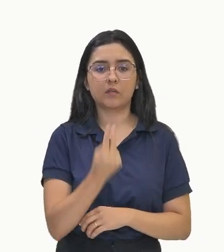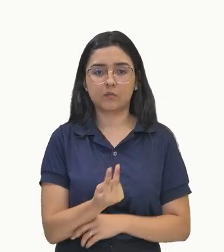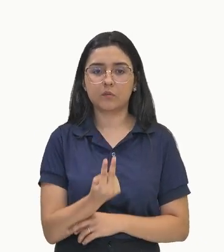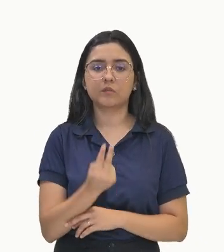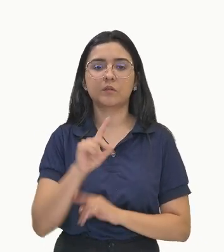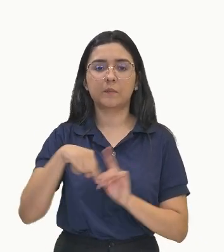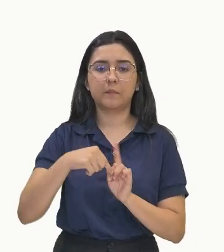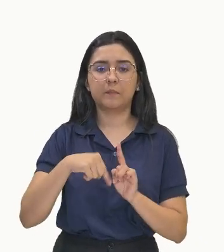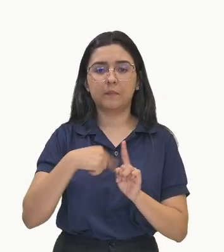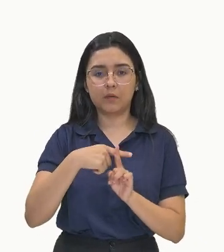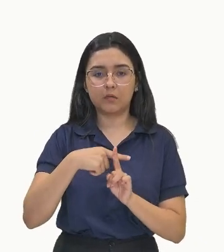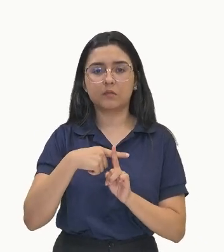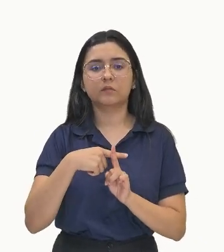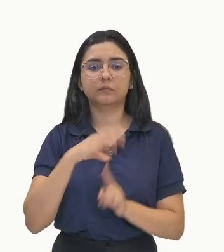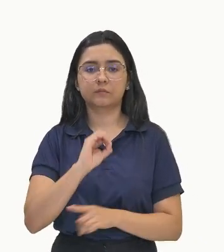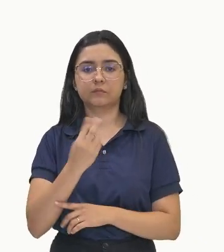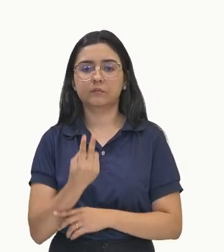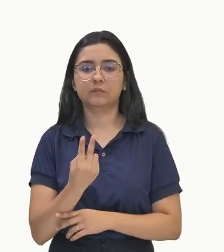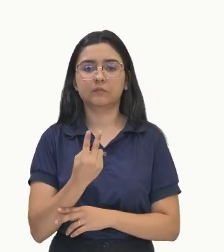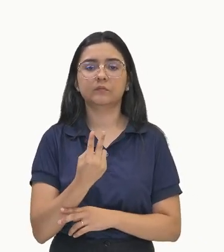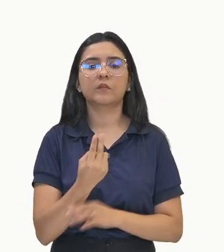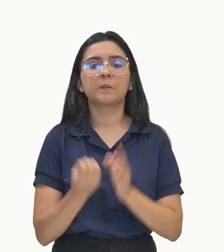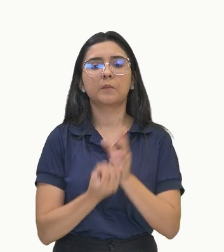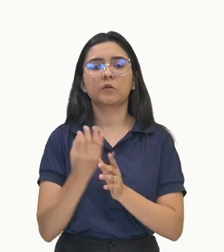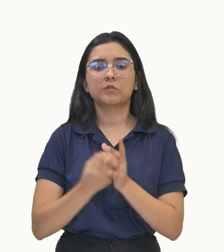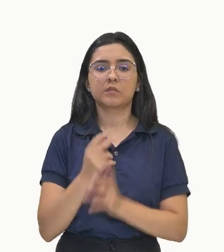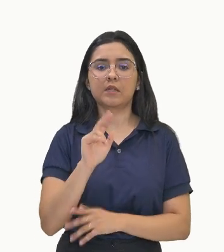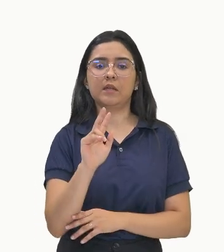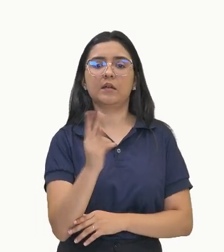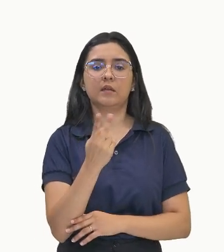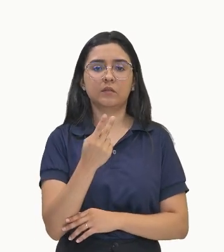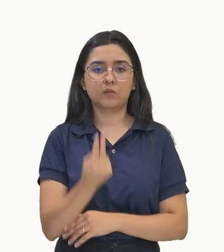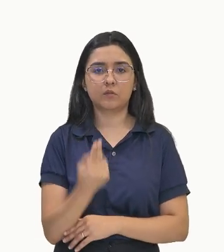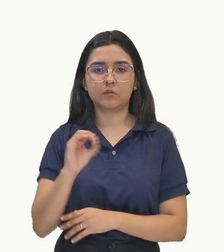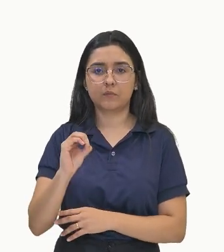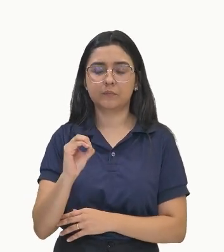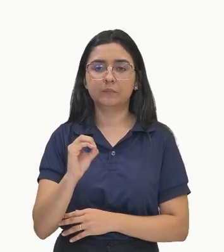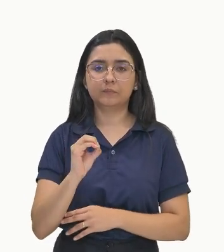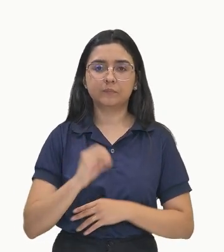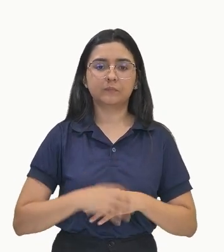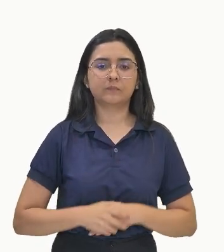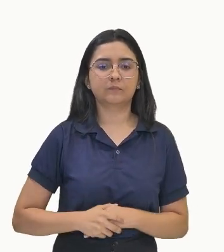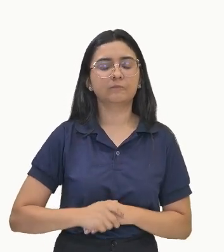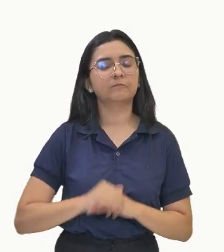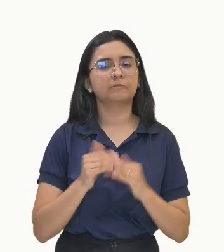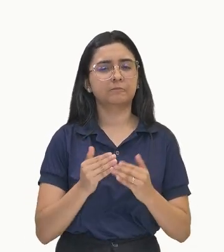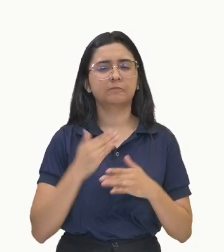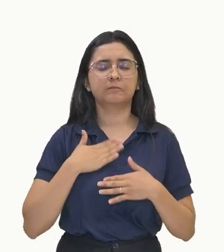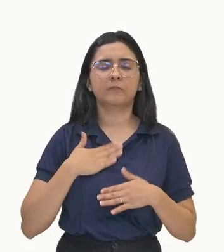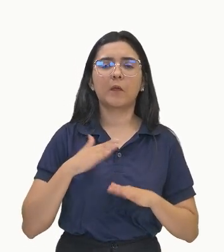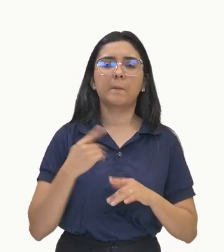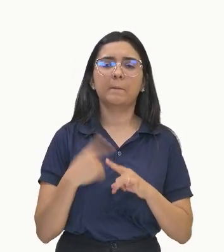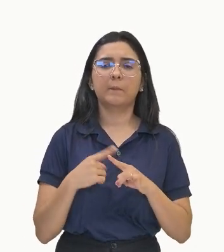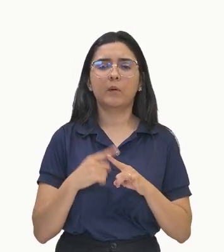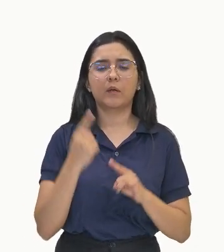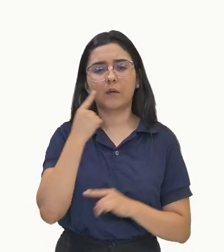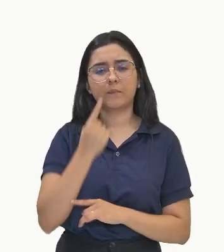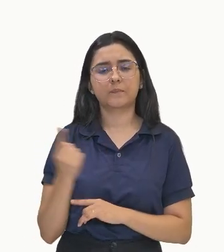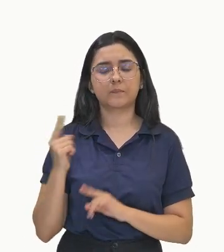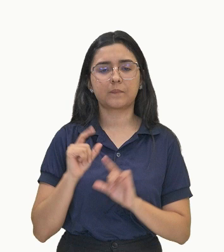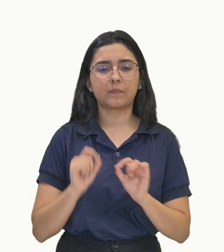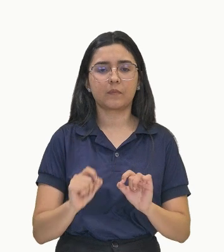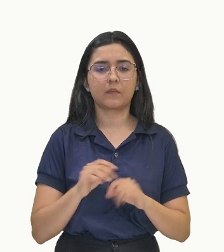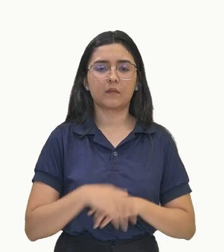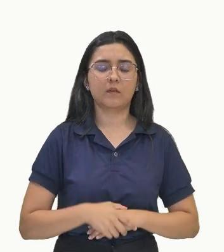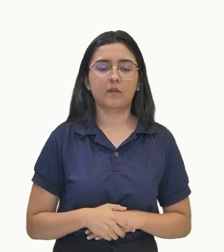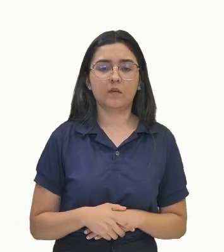2H2 mais O2 produzindo H2O. Fique tranquilo, porque aqui neste caso, apesar da